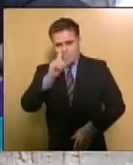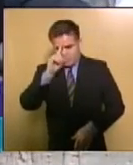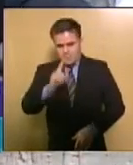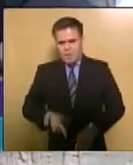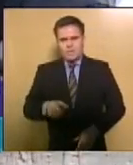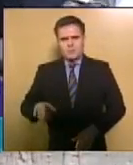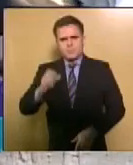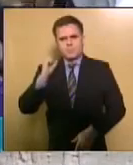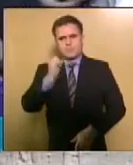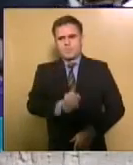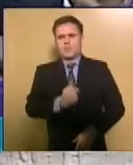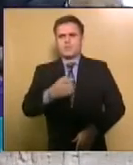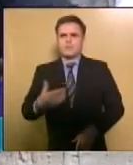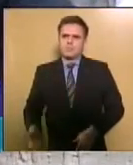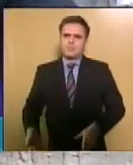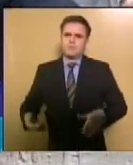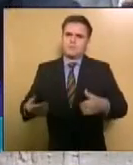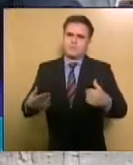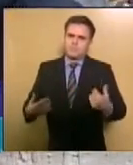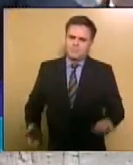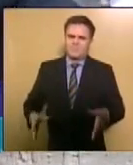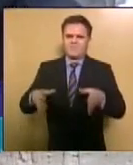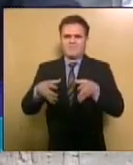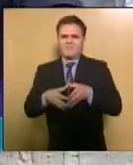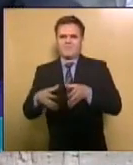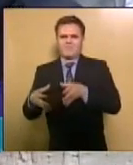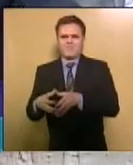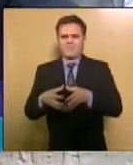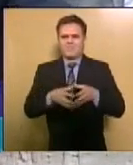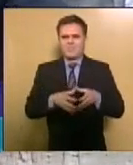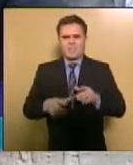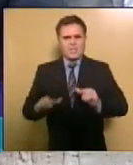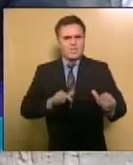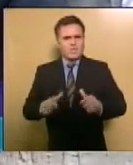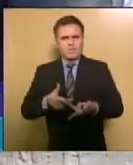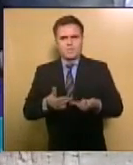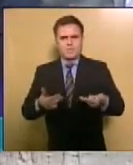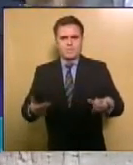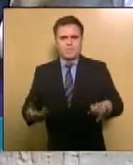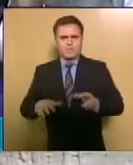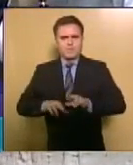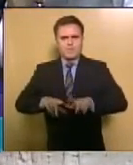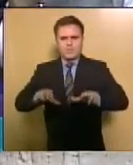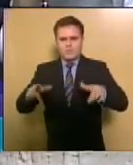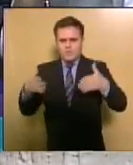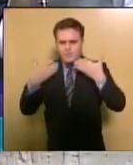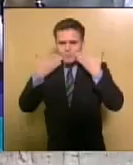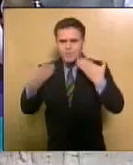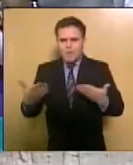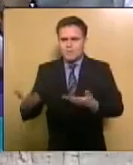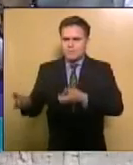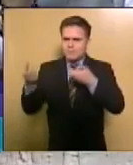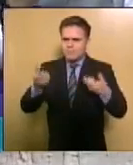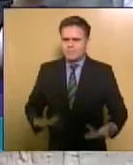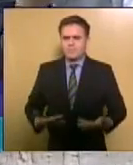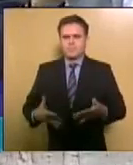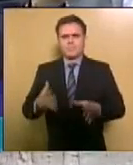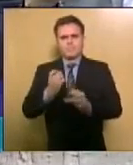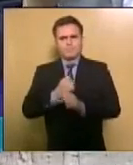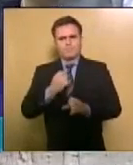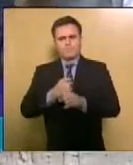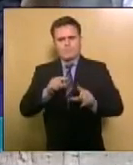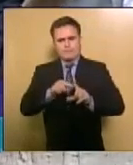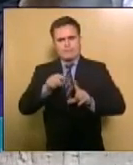matar nessas gangs nesses nesses trabalhos que estão sendo feito e a exposição foi muito interessante os números